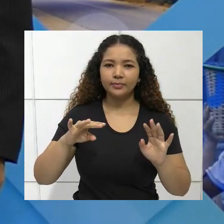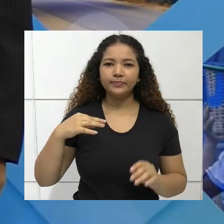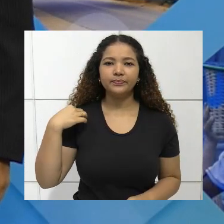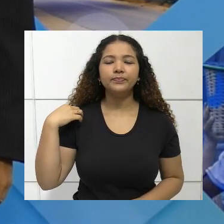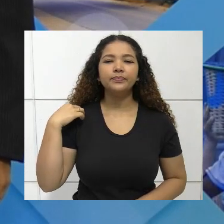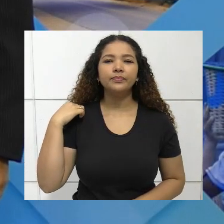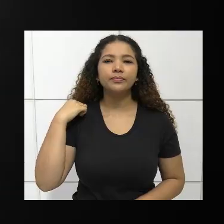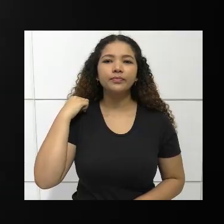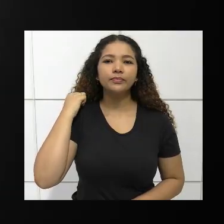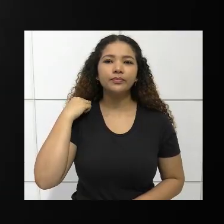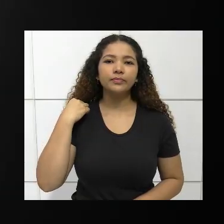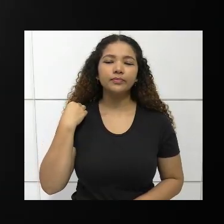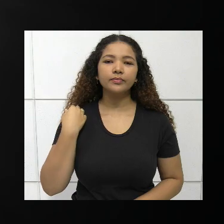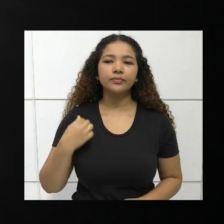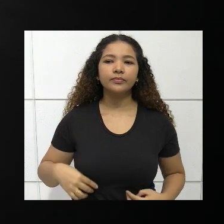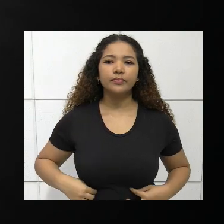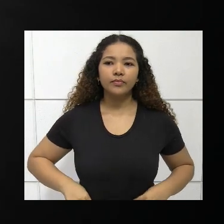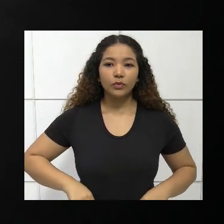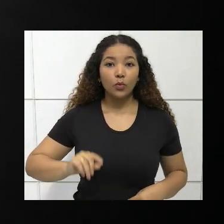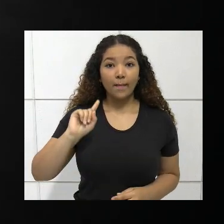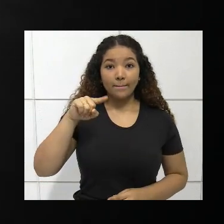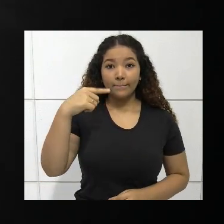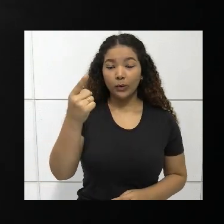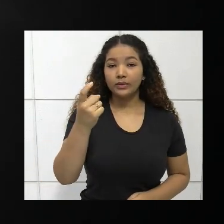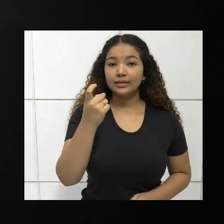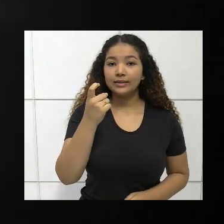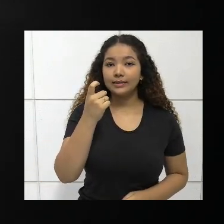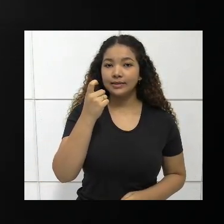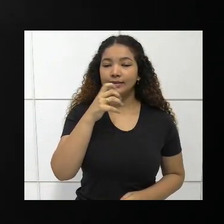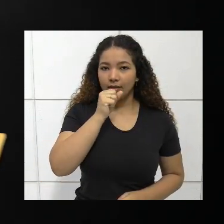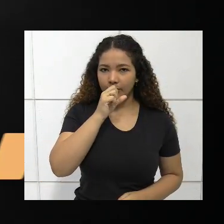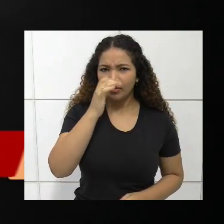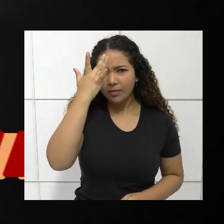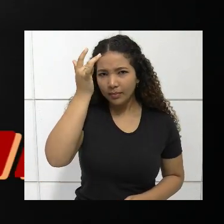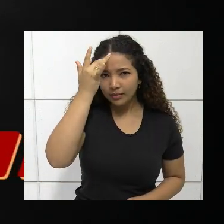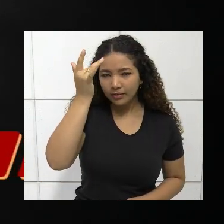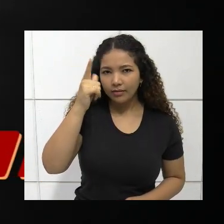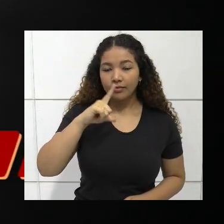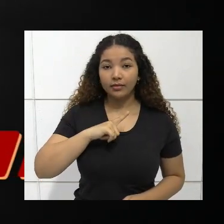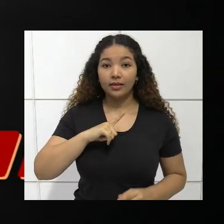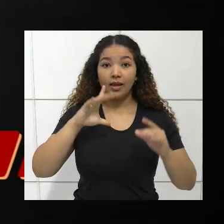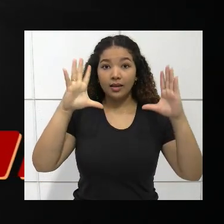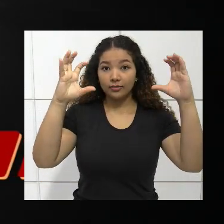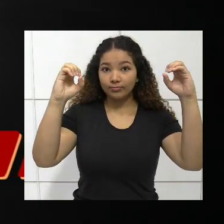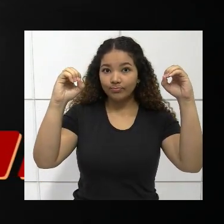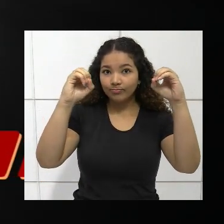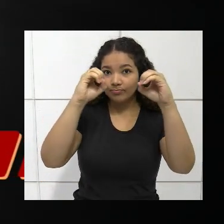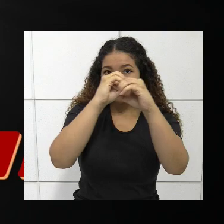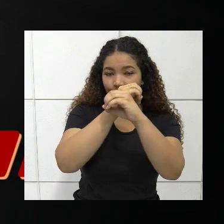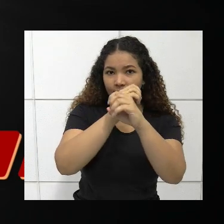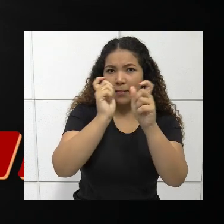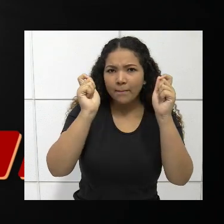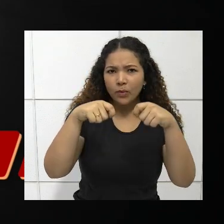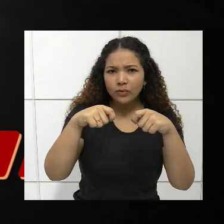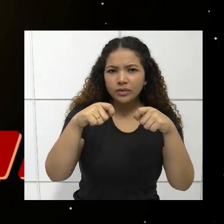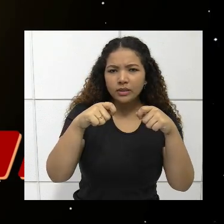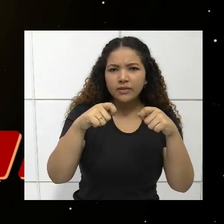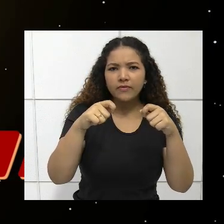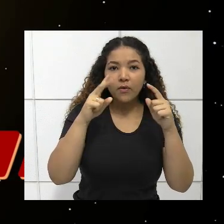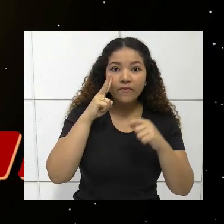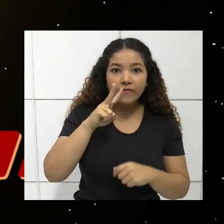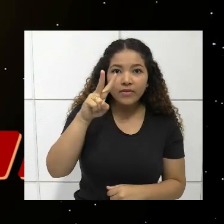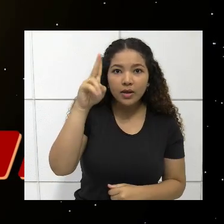sexta-feira. No próximo sábado, dia 14, um eclipse solar estará visível em todo o Brasil.